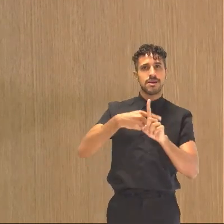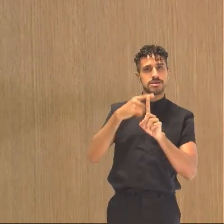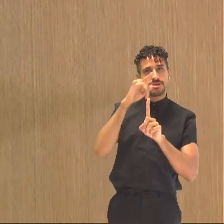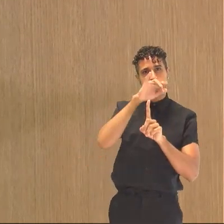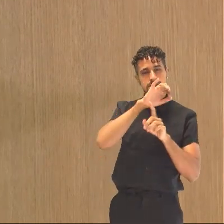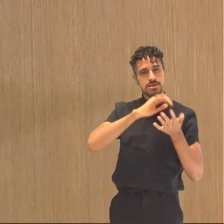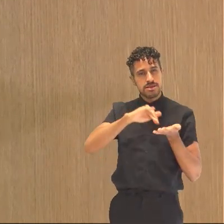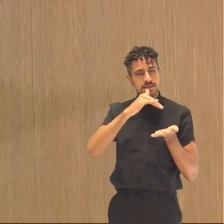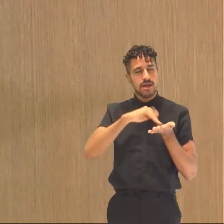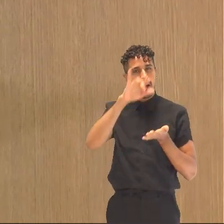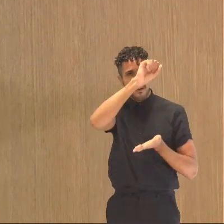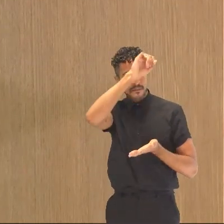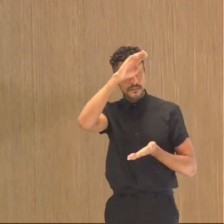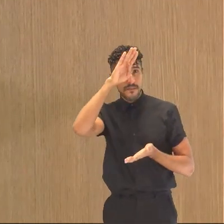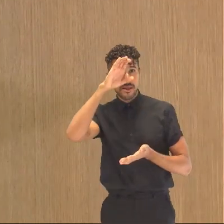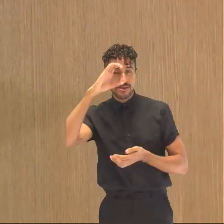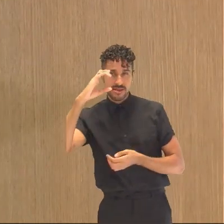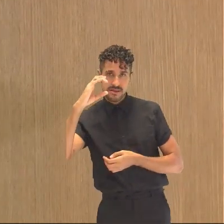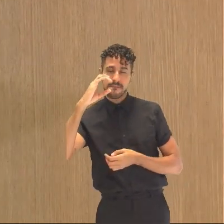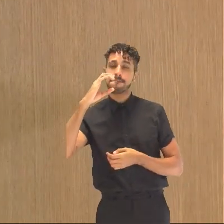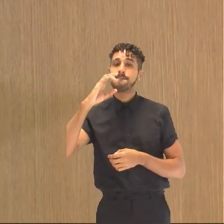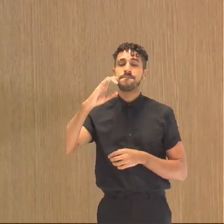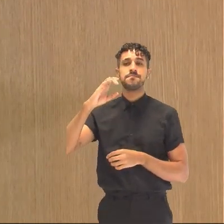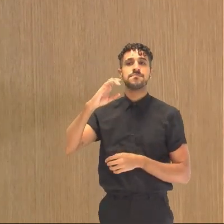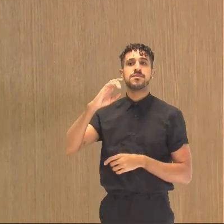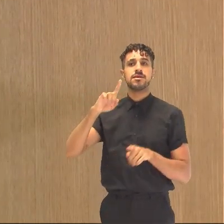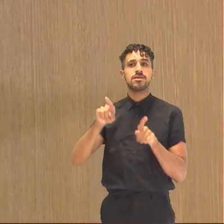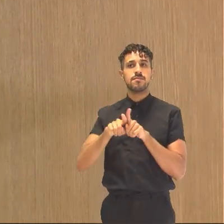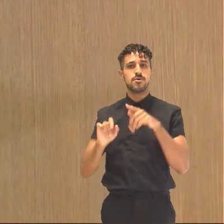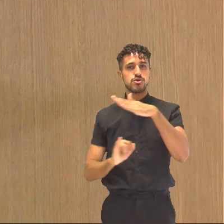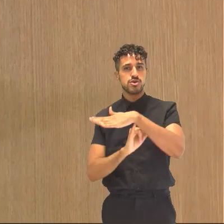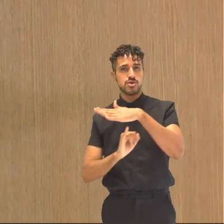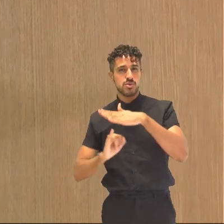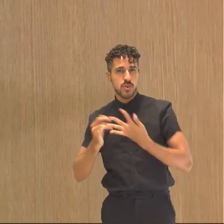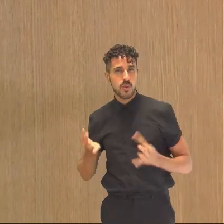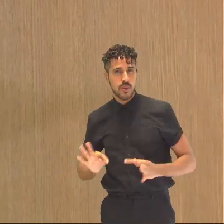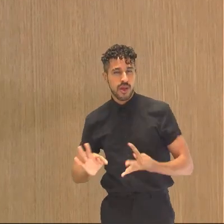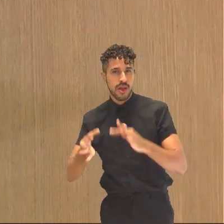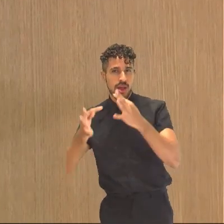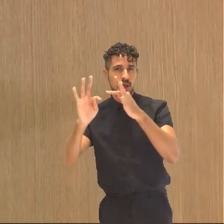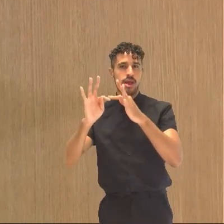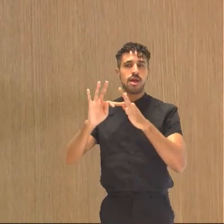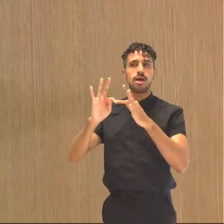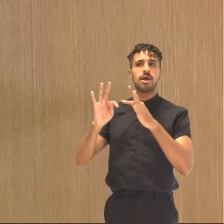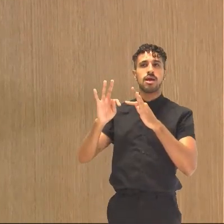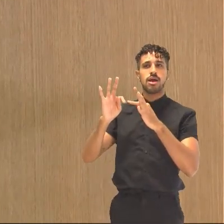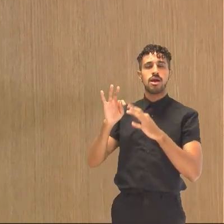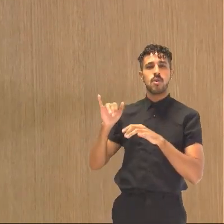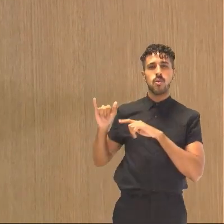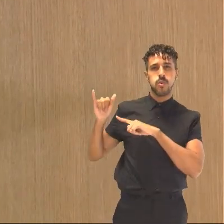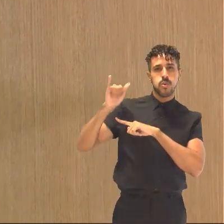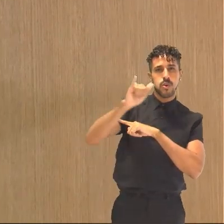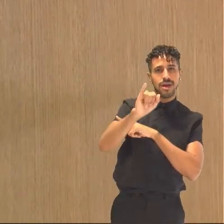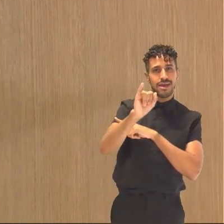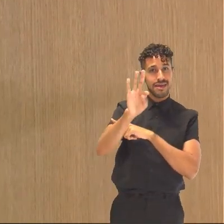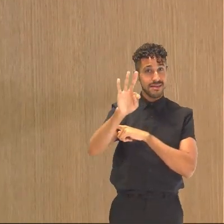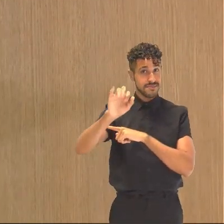Alfabetização do Ministério da Educação e o Instituto Tecnológico de Aeronáutica,